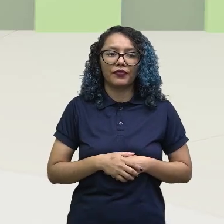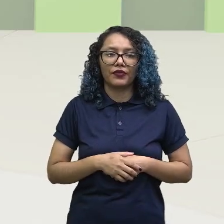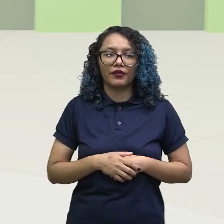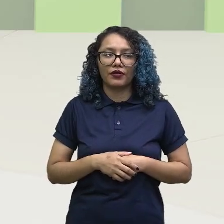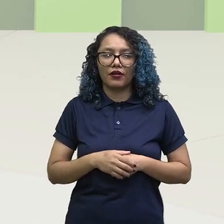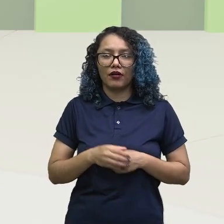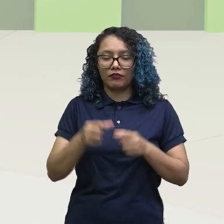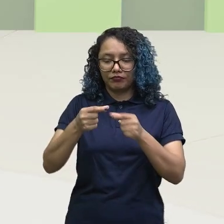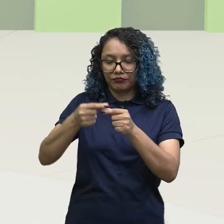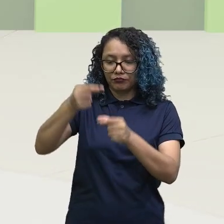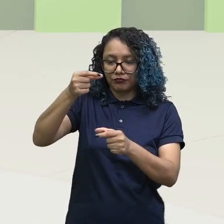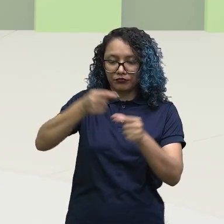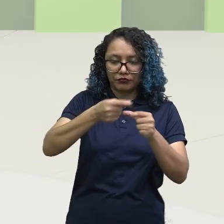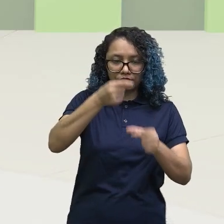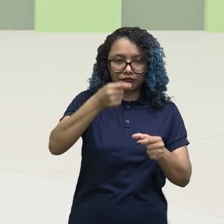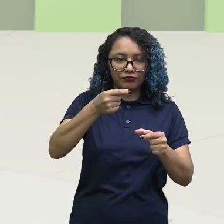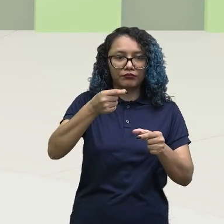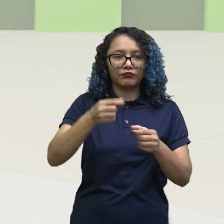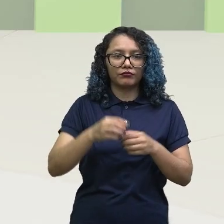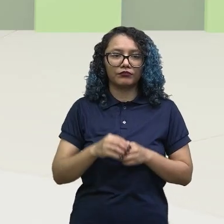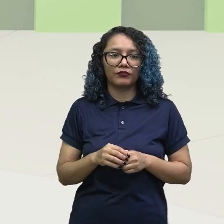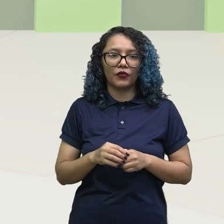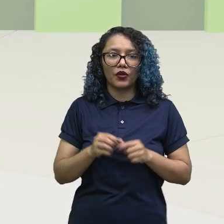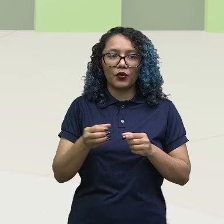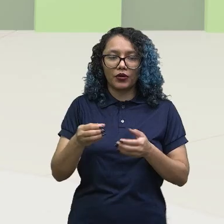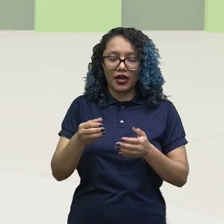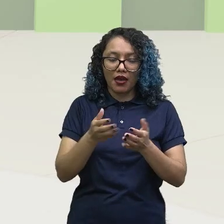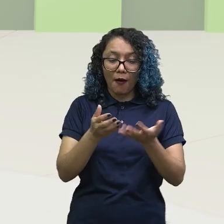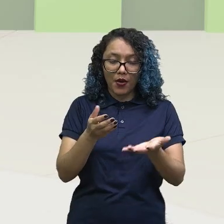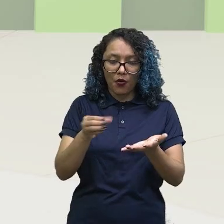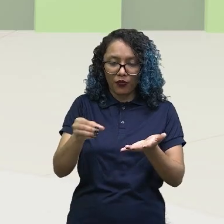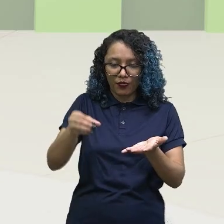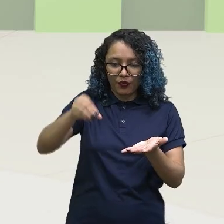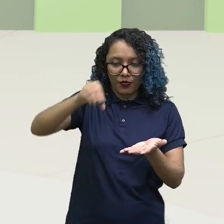imagem, e esses frascos estão pingando na mão, tá?